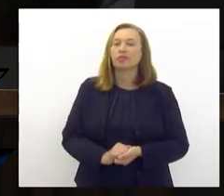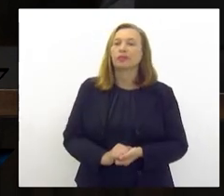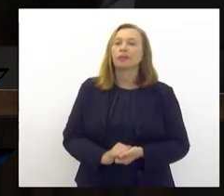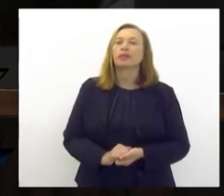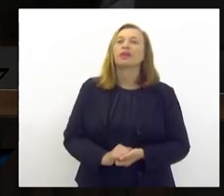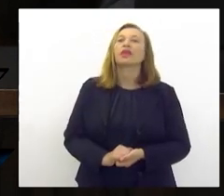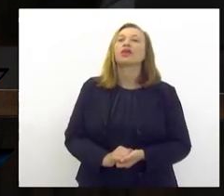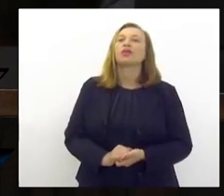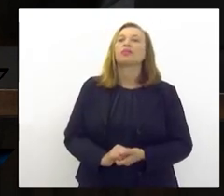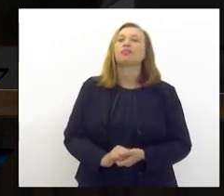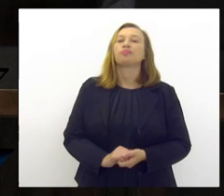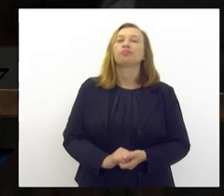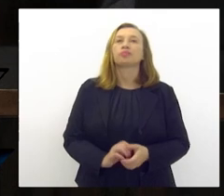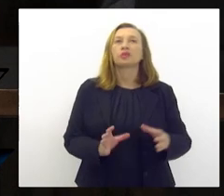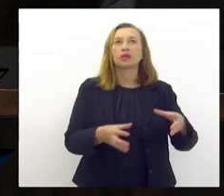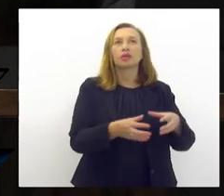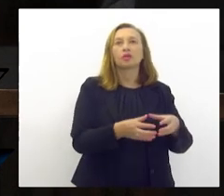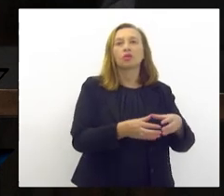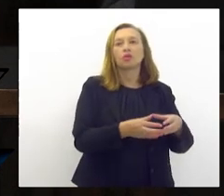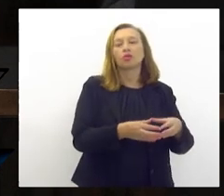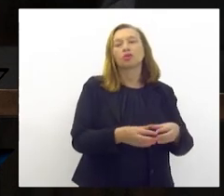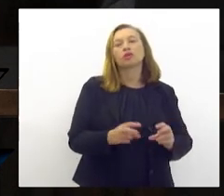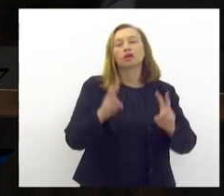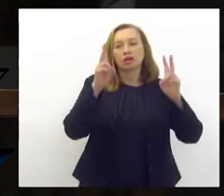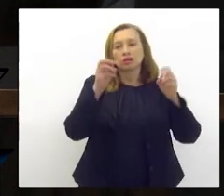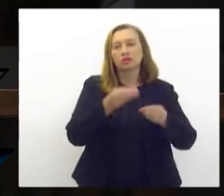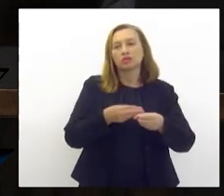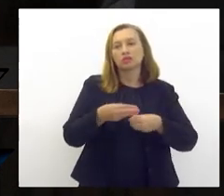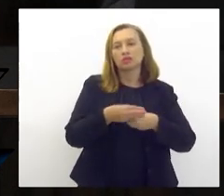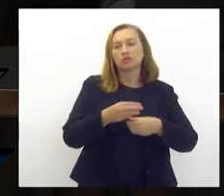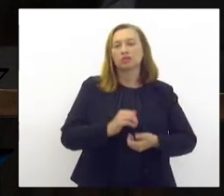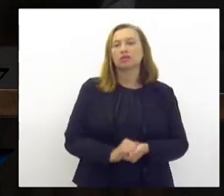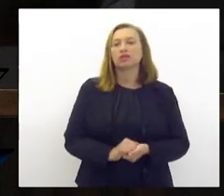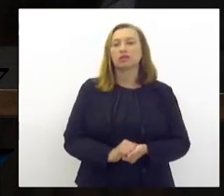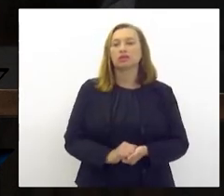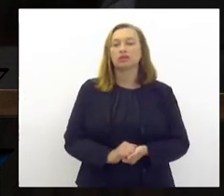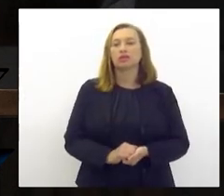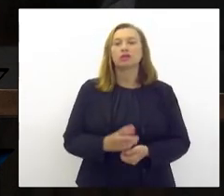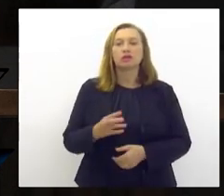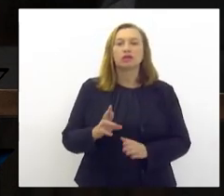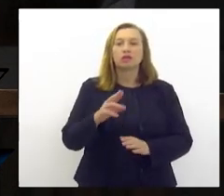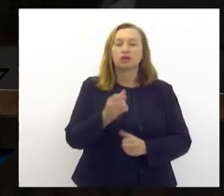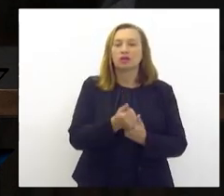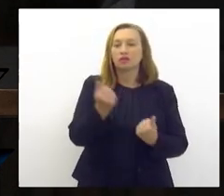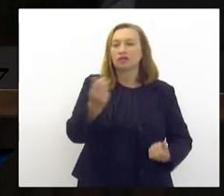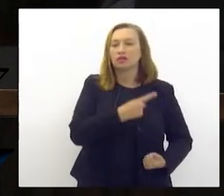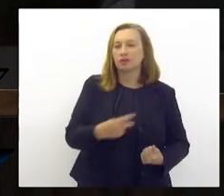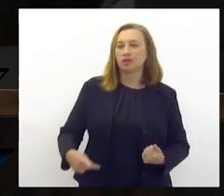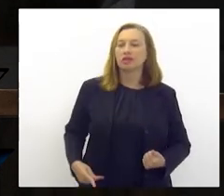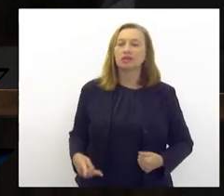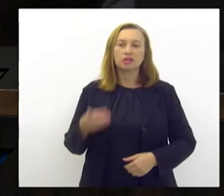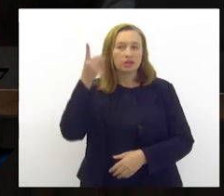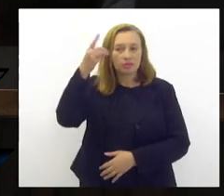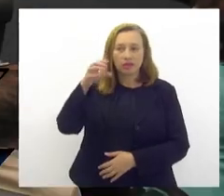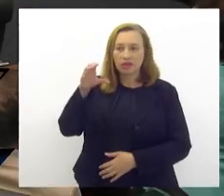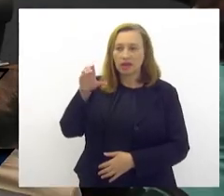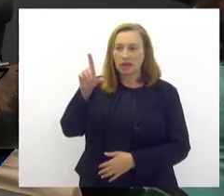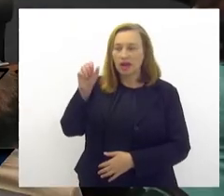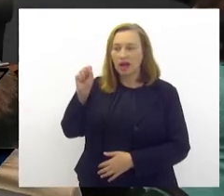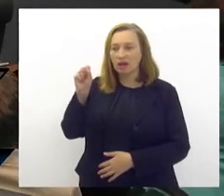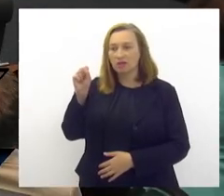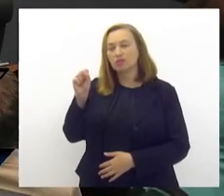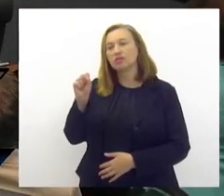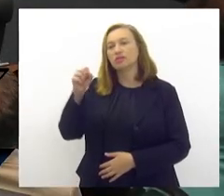emitir parecer pela comissão de assuntos municipais, nosso vice-presidente deputado Carlos Macedo, por favor.